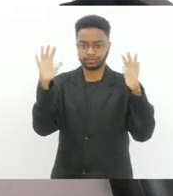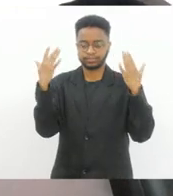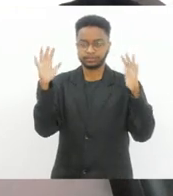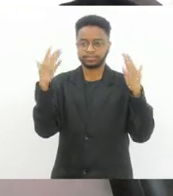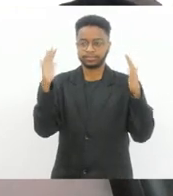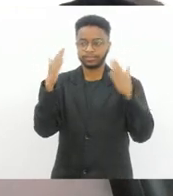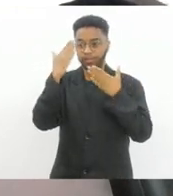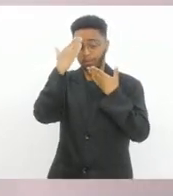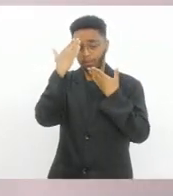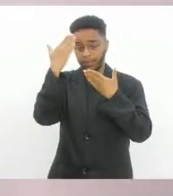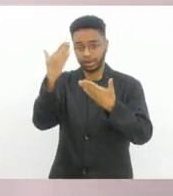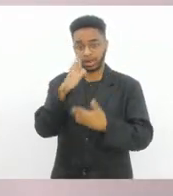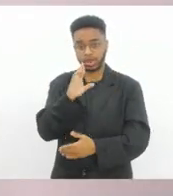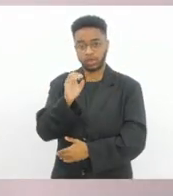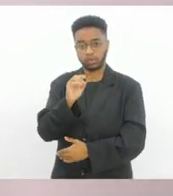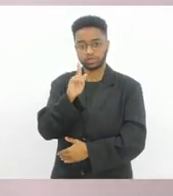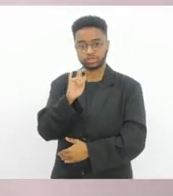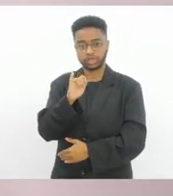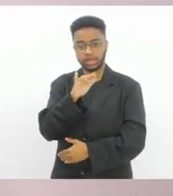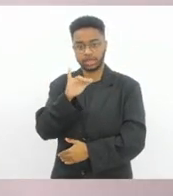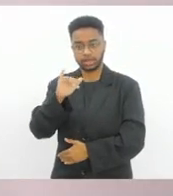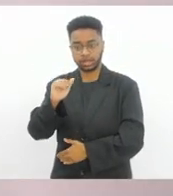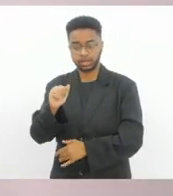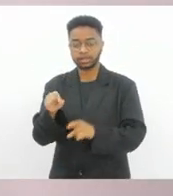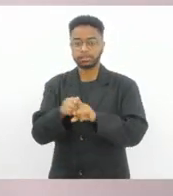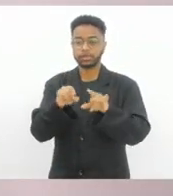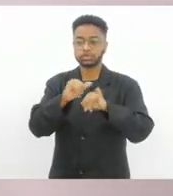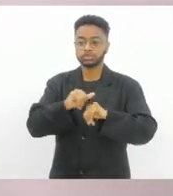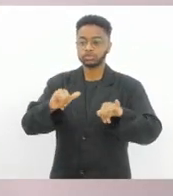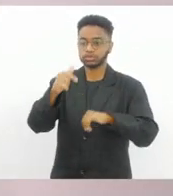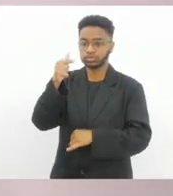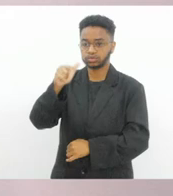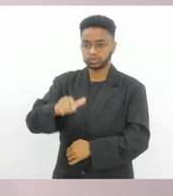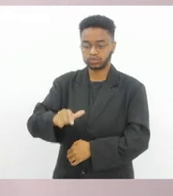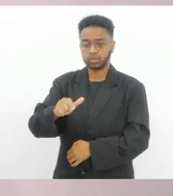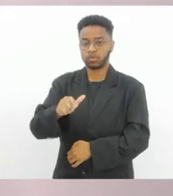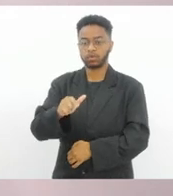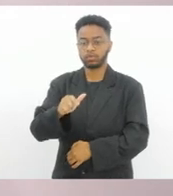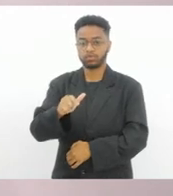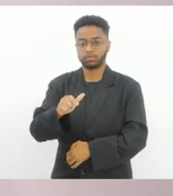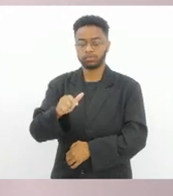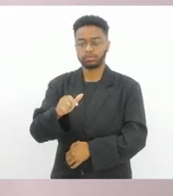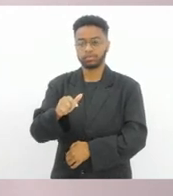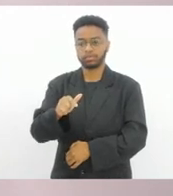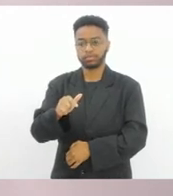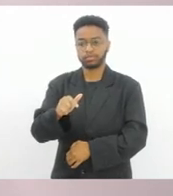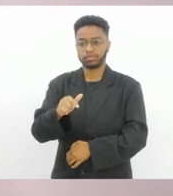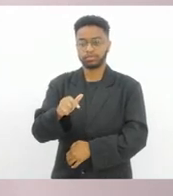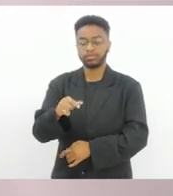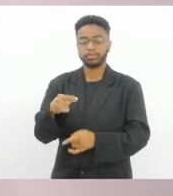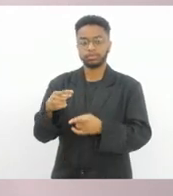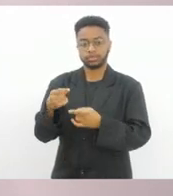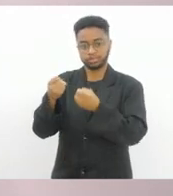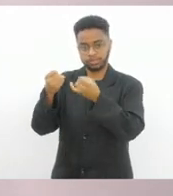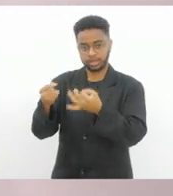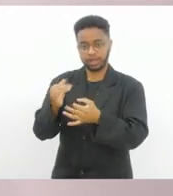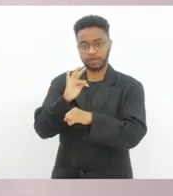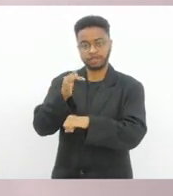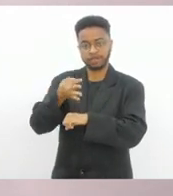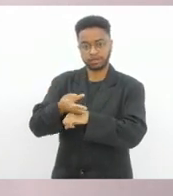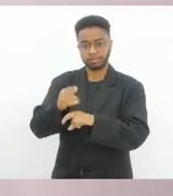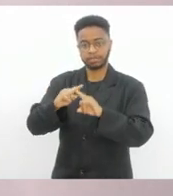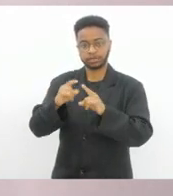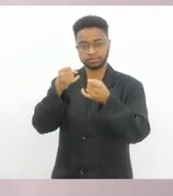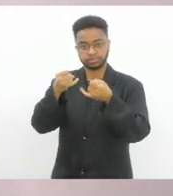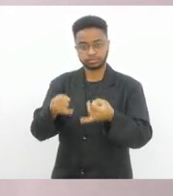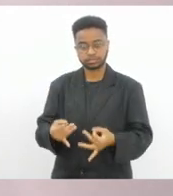Muito obrigada, Rogéria Peixinho. Dizer de novo da falta justificada aí da vereadora